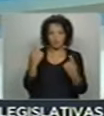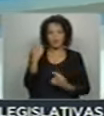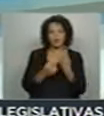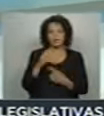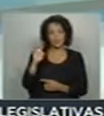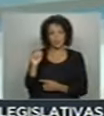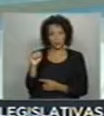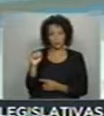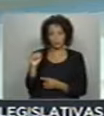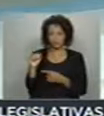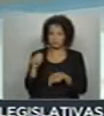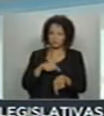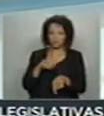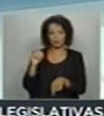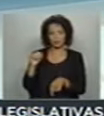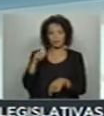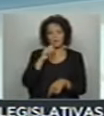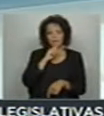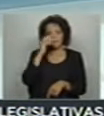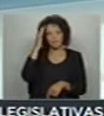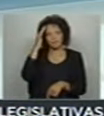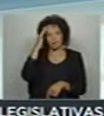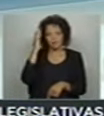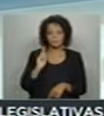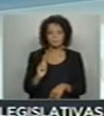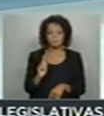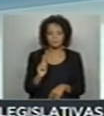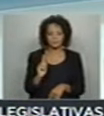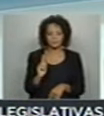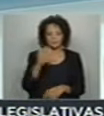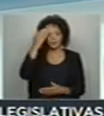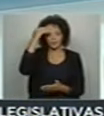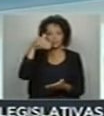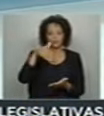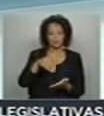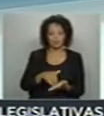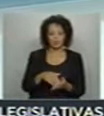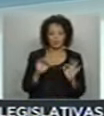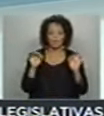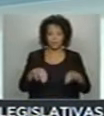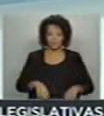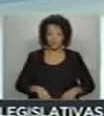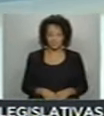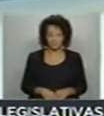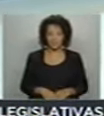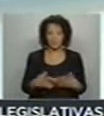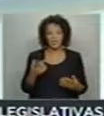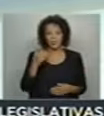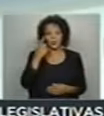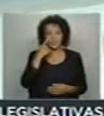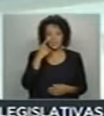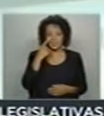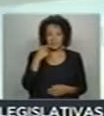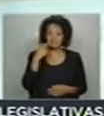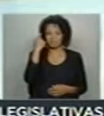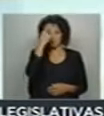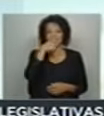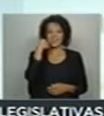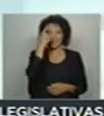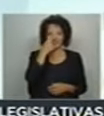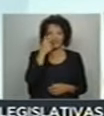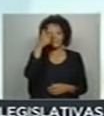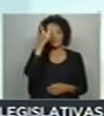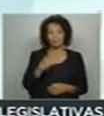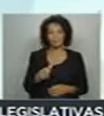alguns segundos teremos então a projeção para os resultados finais. Vamos conhecer o rosto